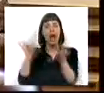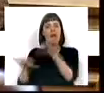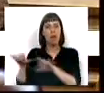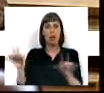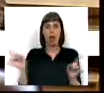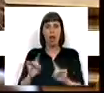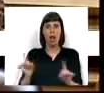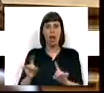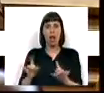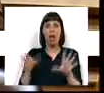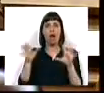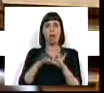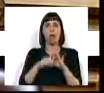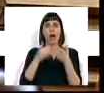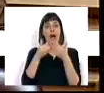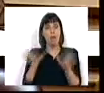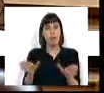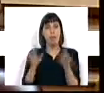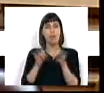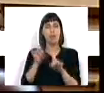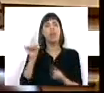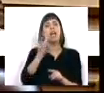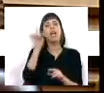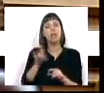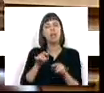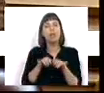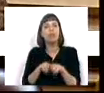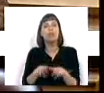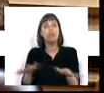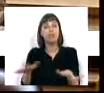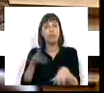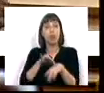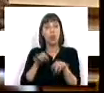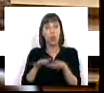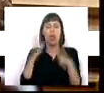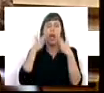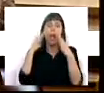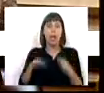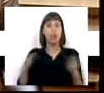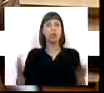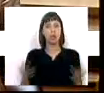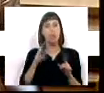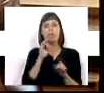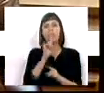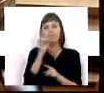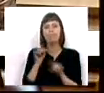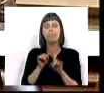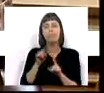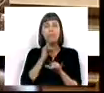laboratório, faz-se em campo aberto. E a questão da contaminação é naturalmente uma